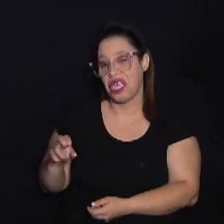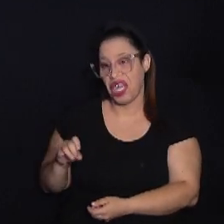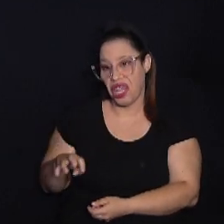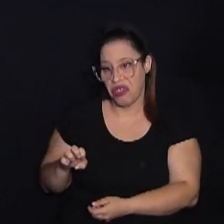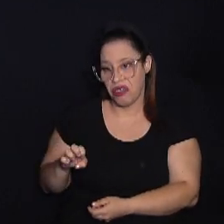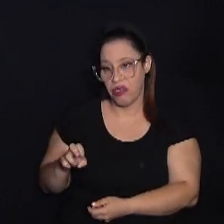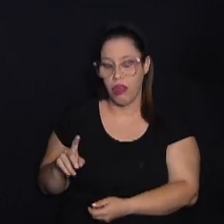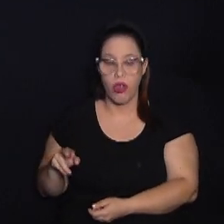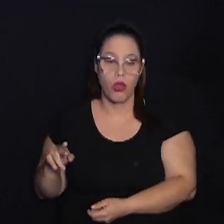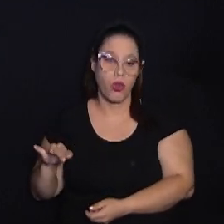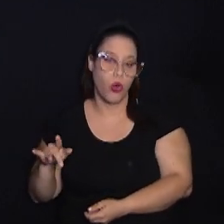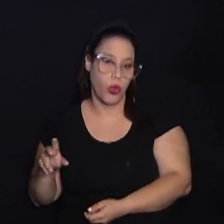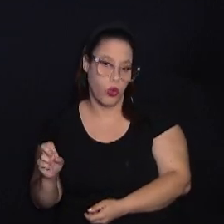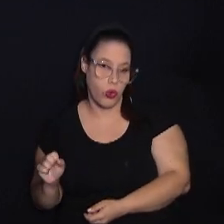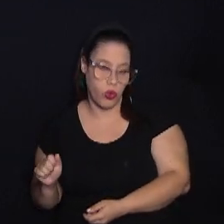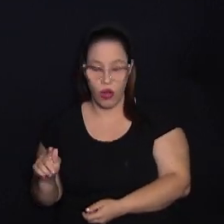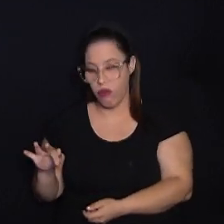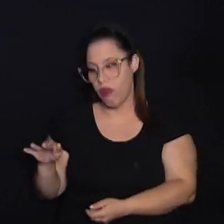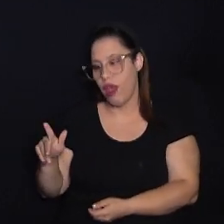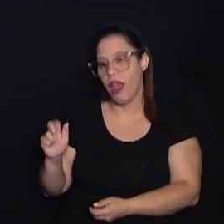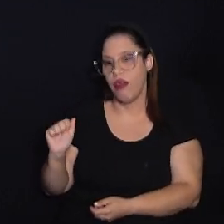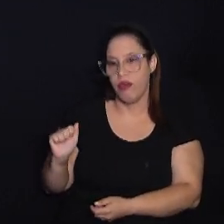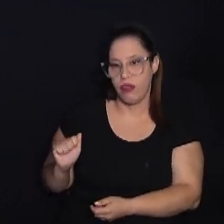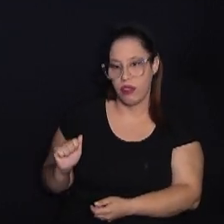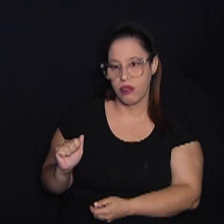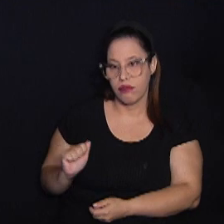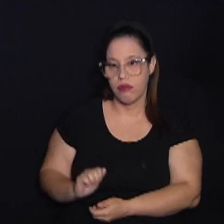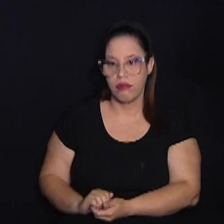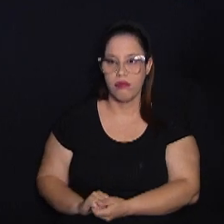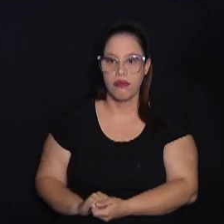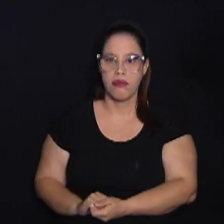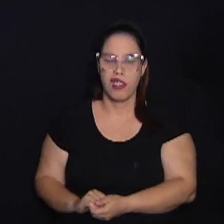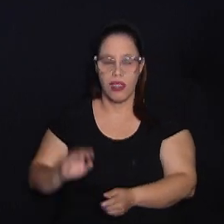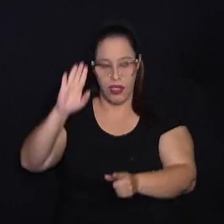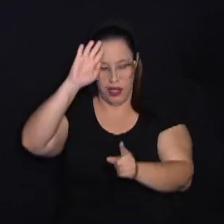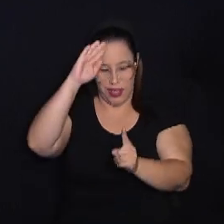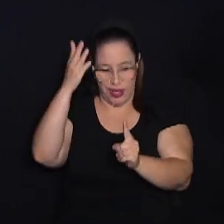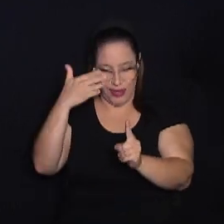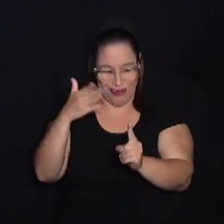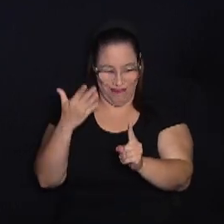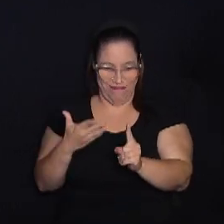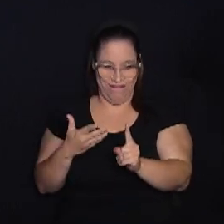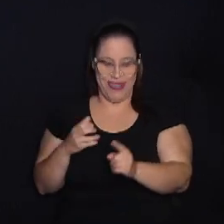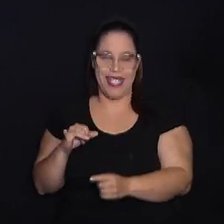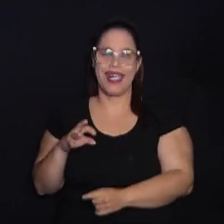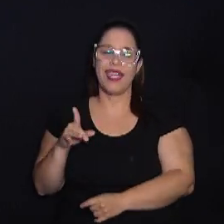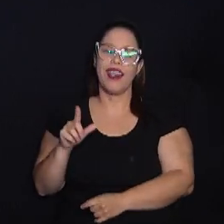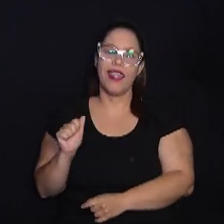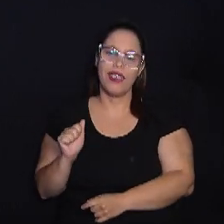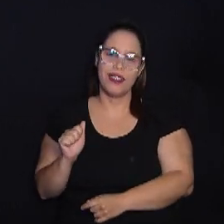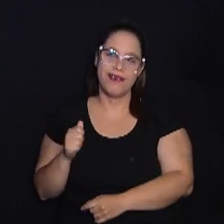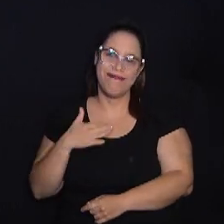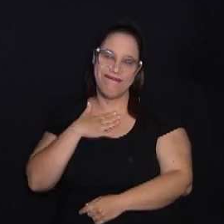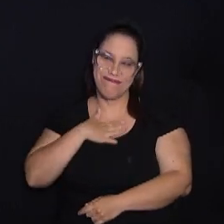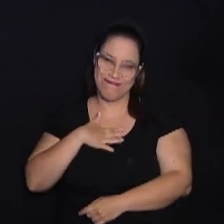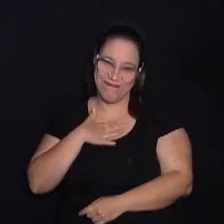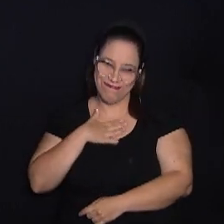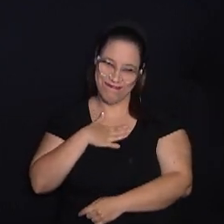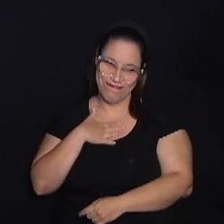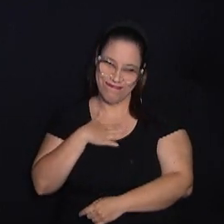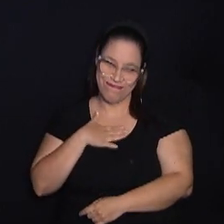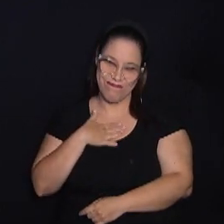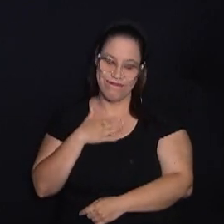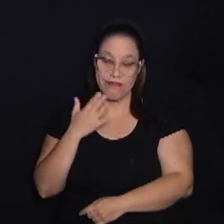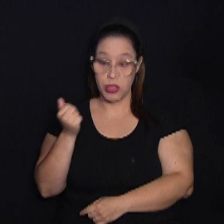o Tonon, a Flávia e a nossa agraciada, a Cida, carinhosamente assim chamada